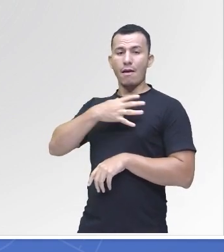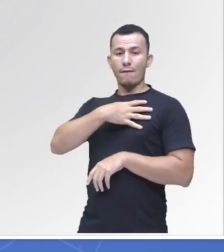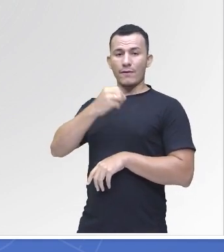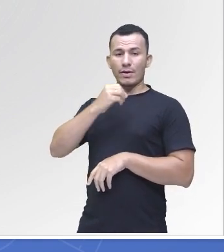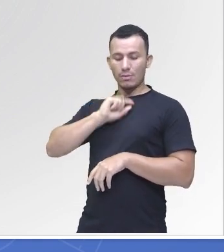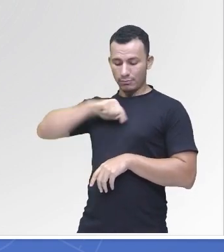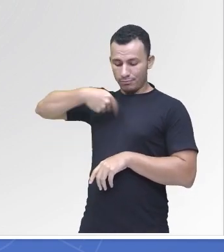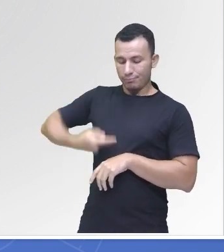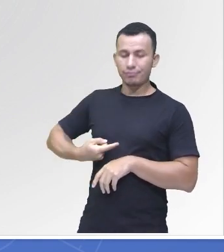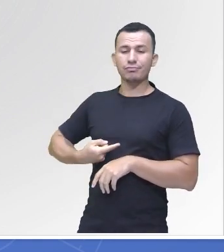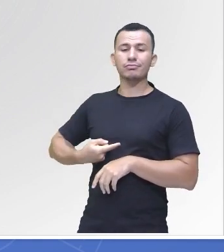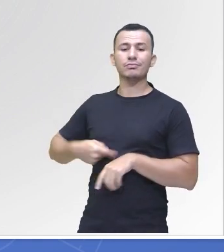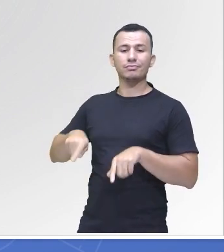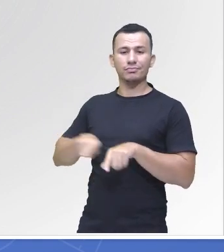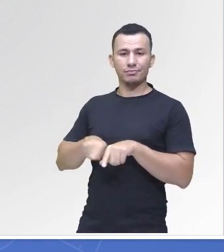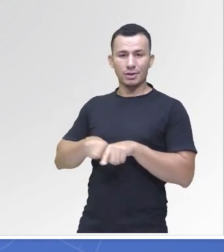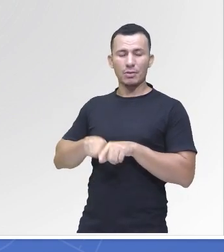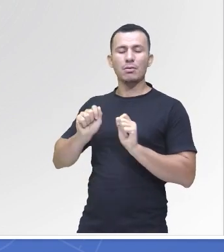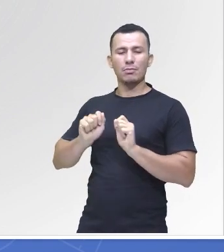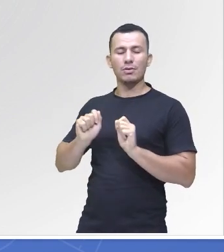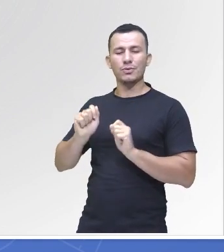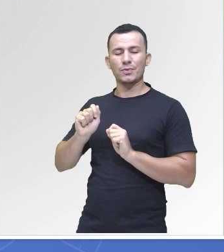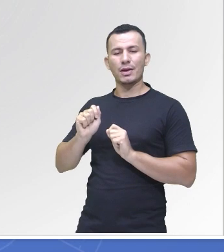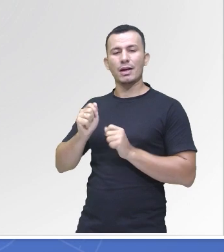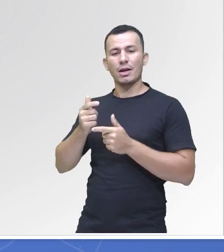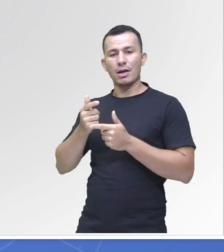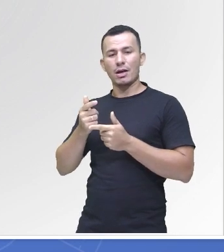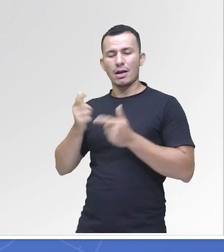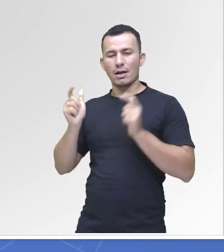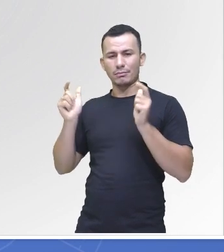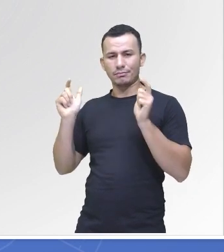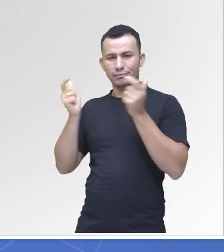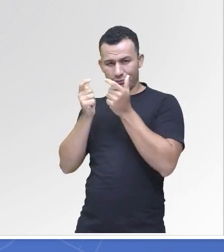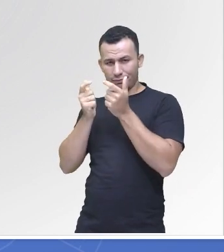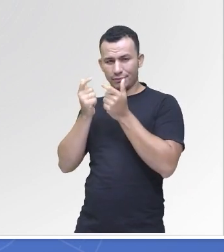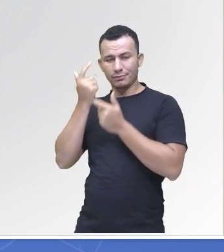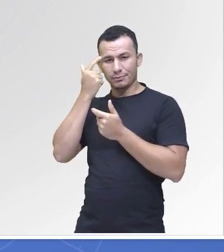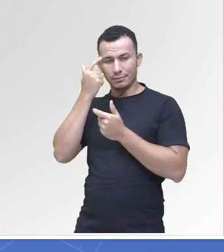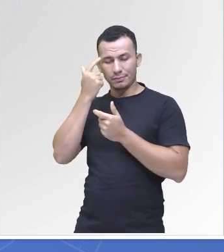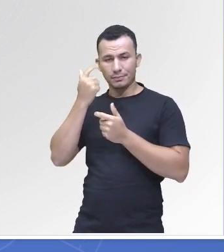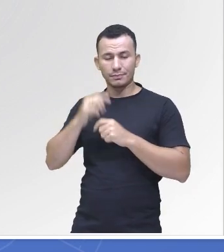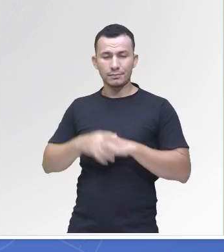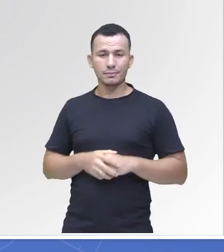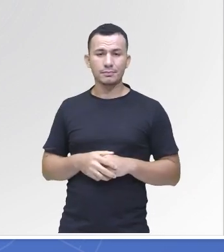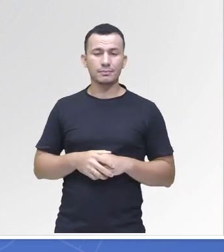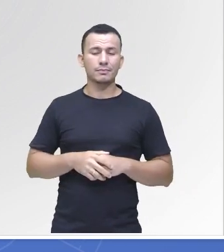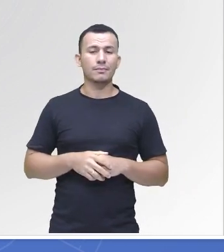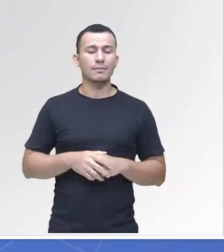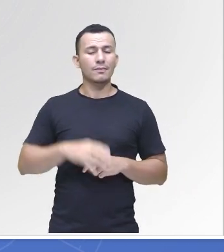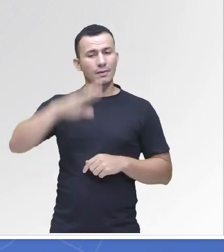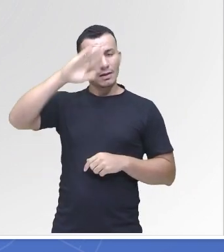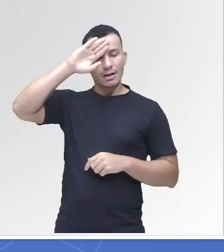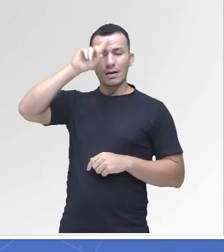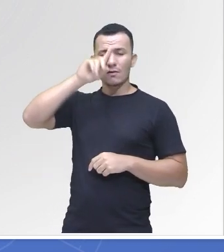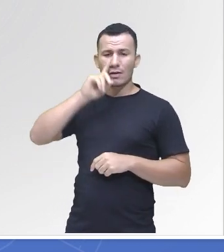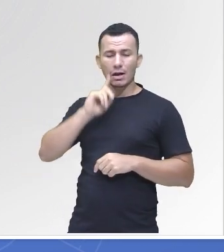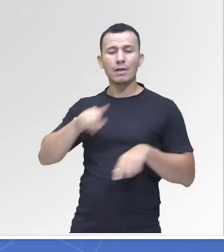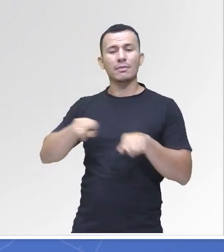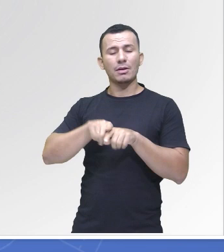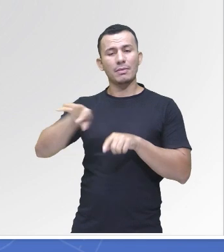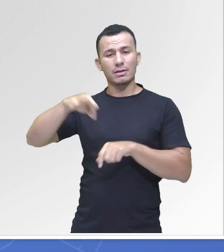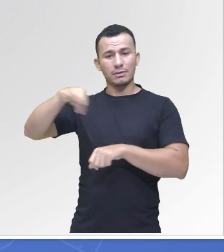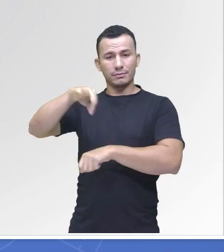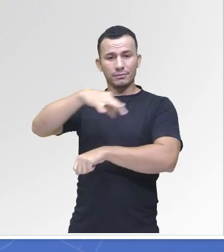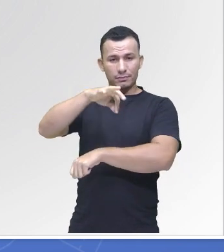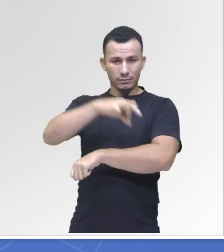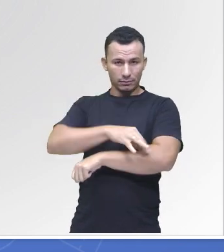geralmente, né, nasceram ali, ó, com microcefalia, tá bom? A febre amarela também é transmitida por